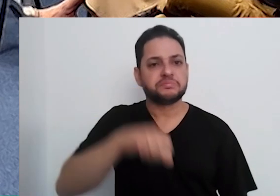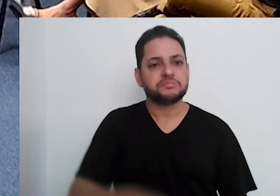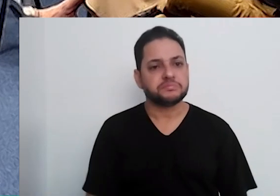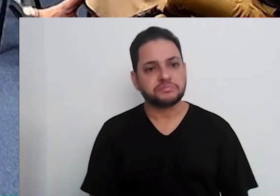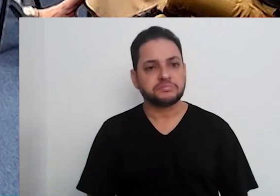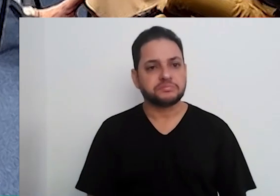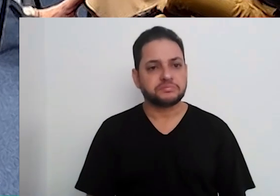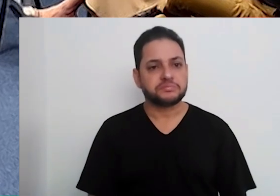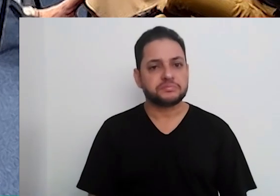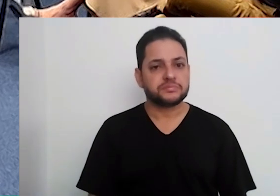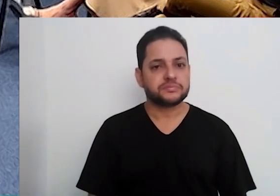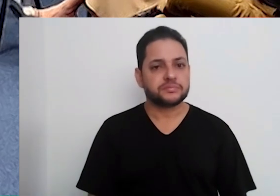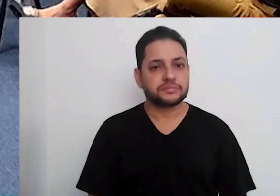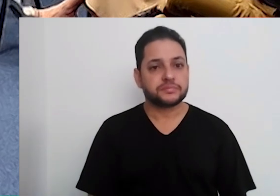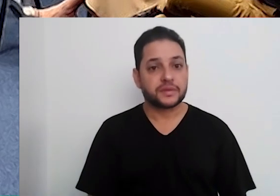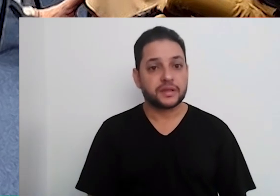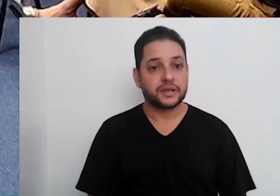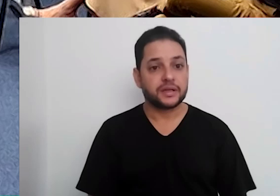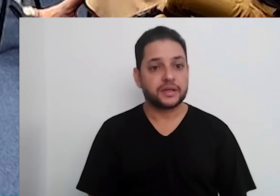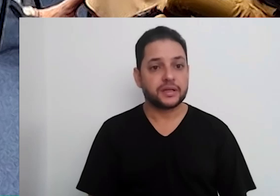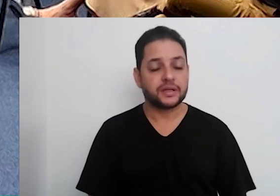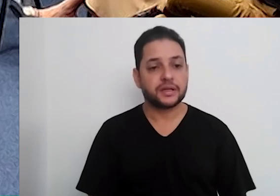re tinha